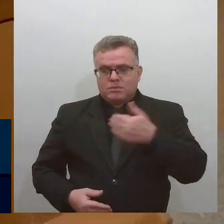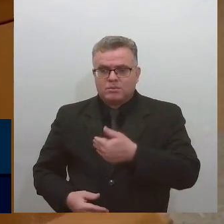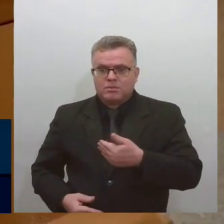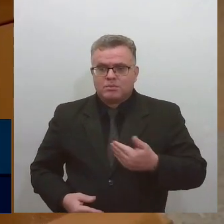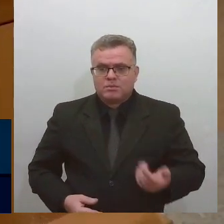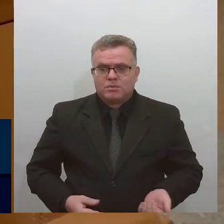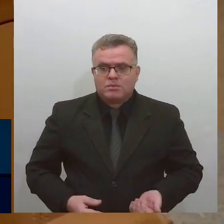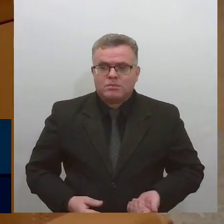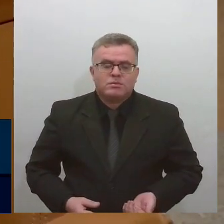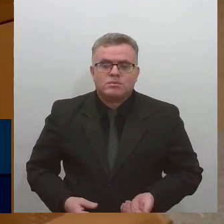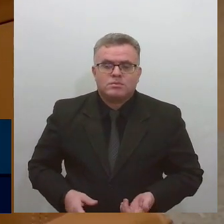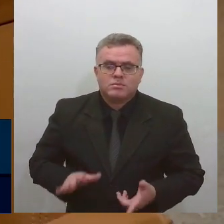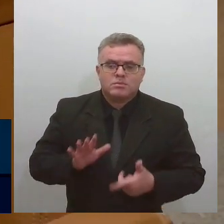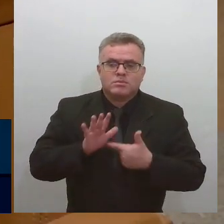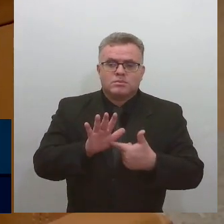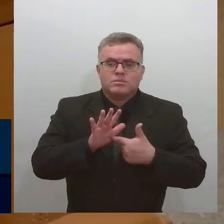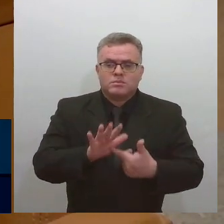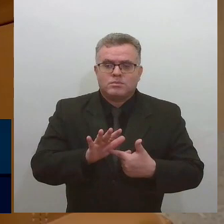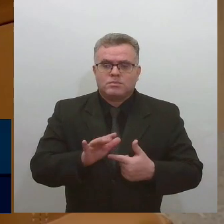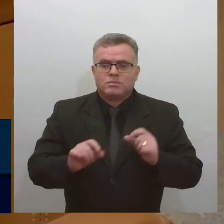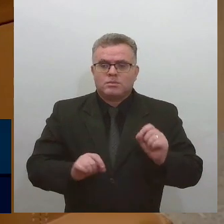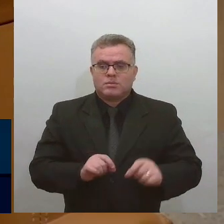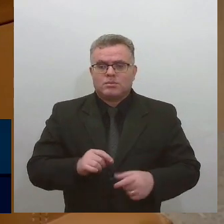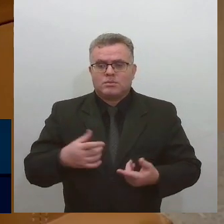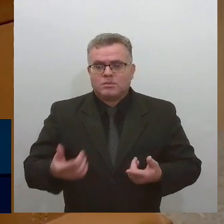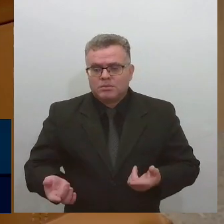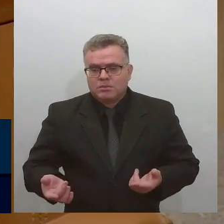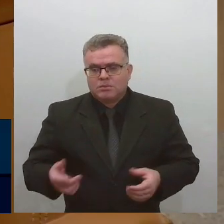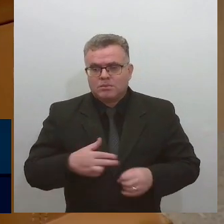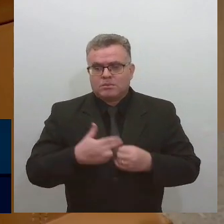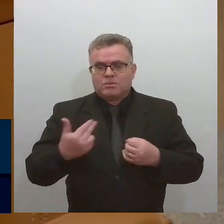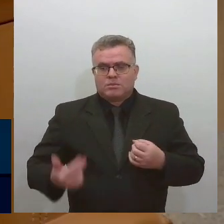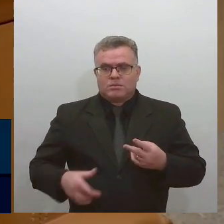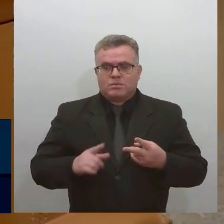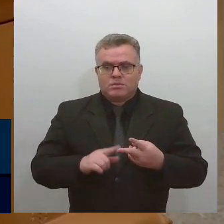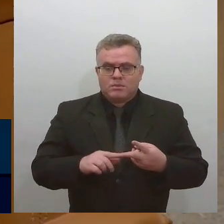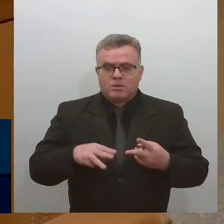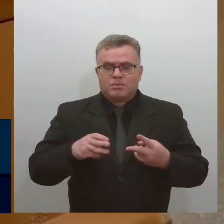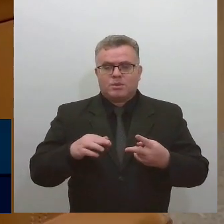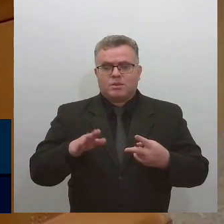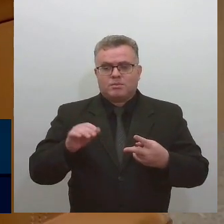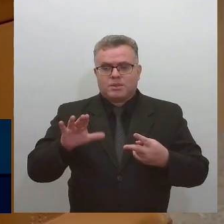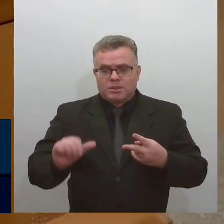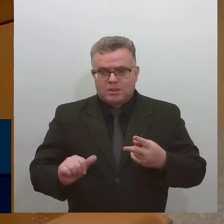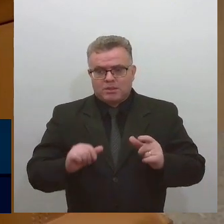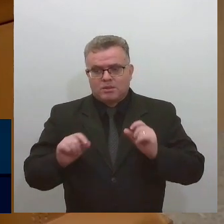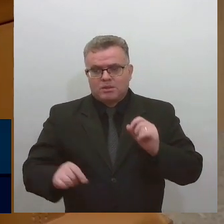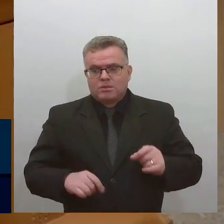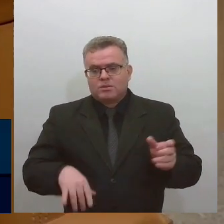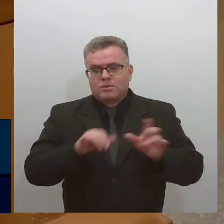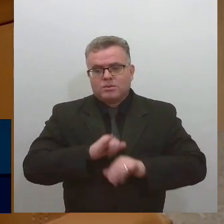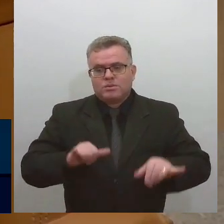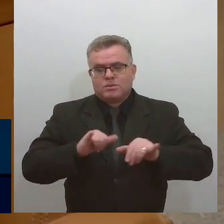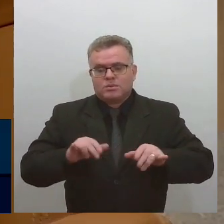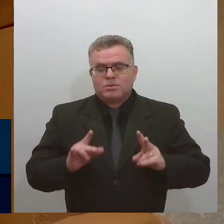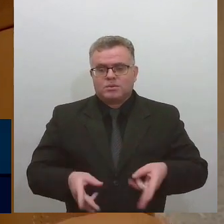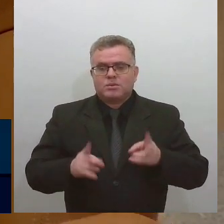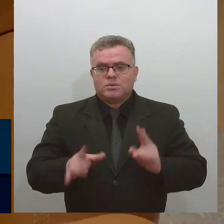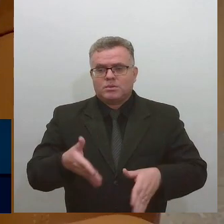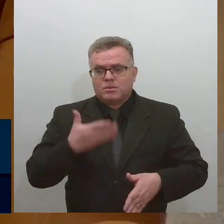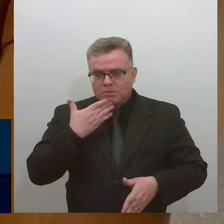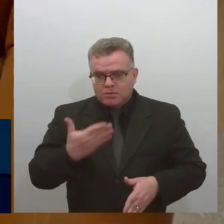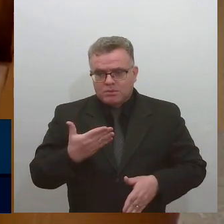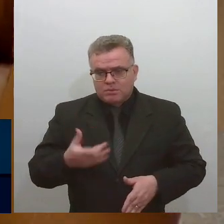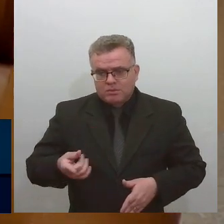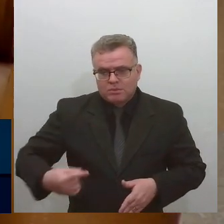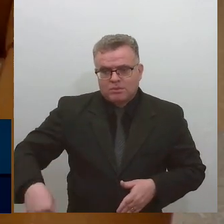sinalização indicando aqui da ban indicando Muribeca Então já vinha falando isso né ele pedindo porque a gente realmente